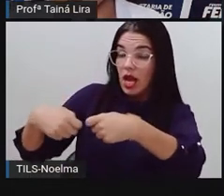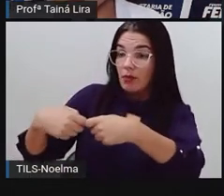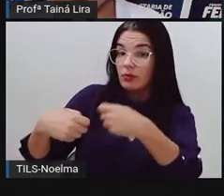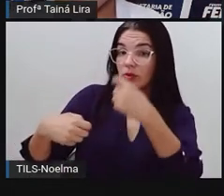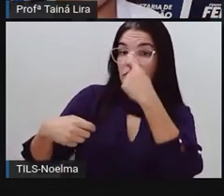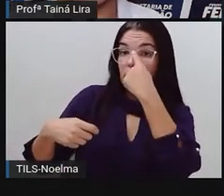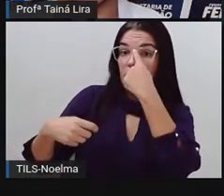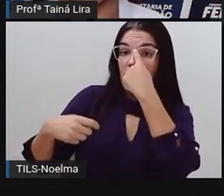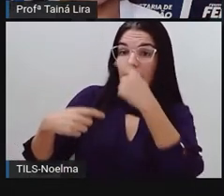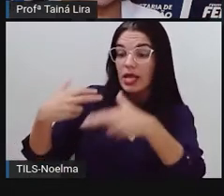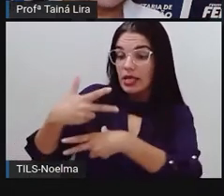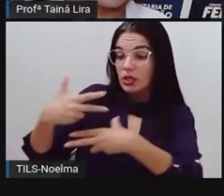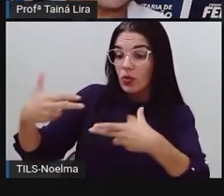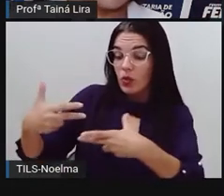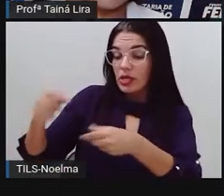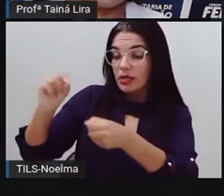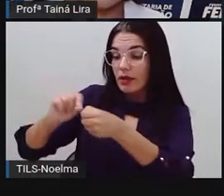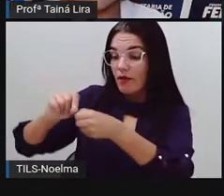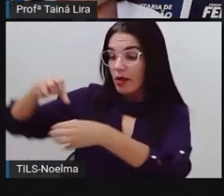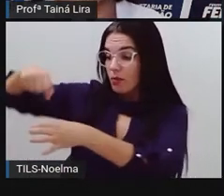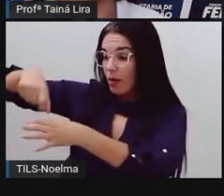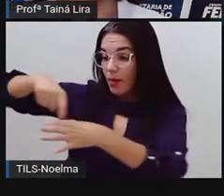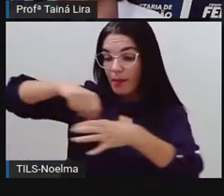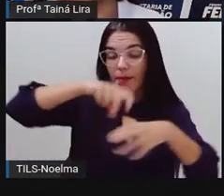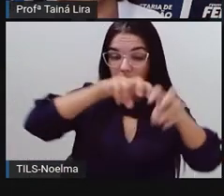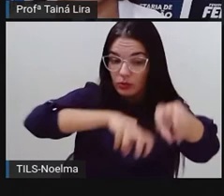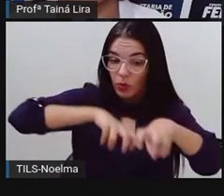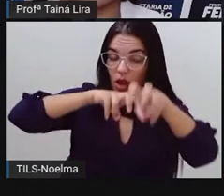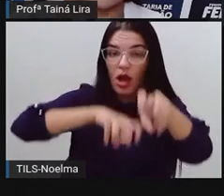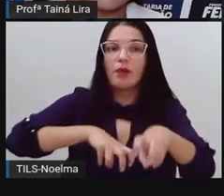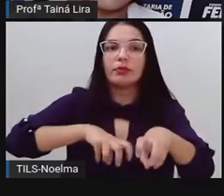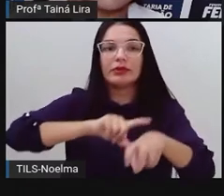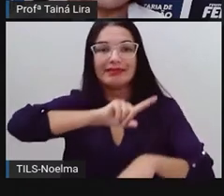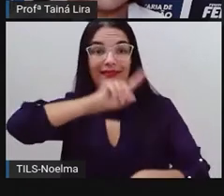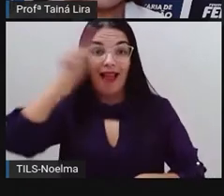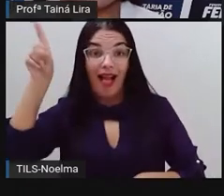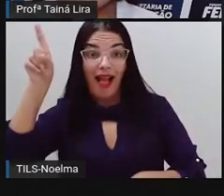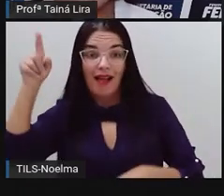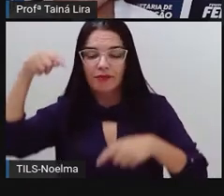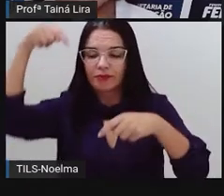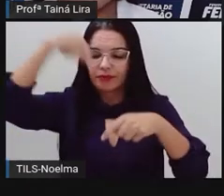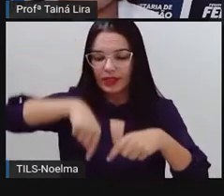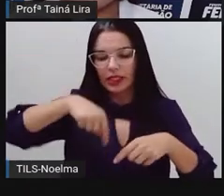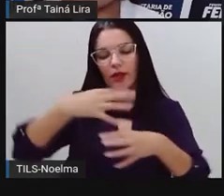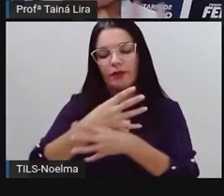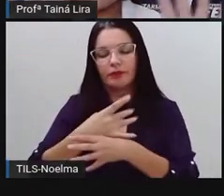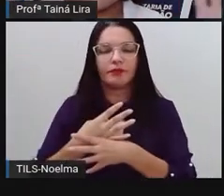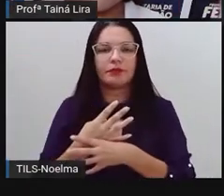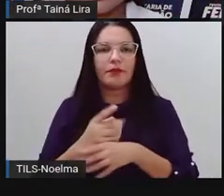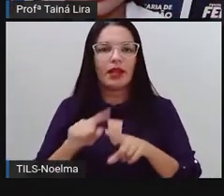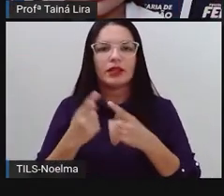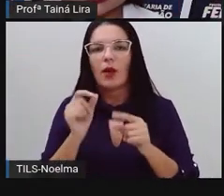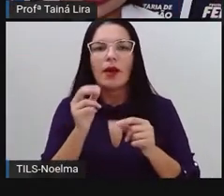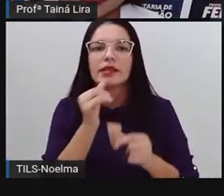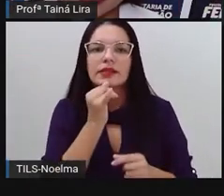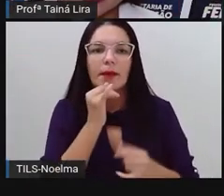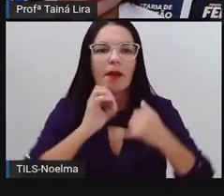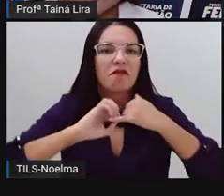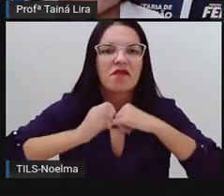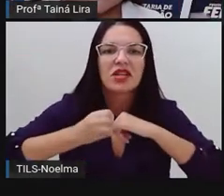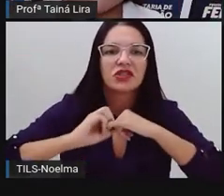então aí o feijão milho o aipim enfim vários